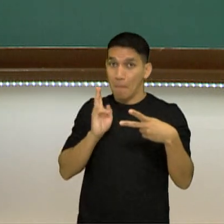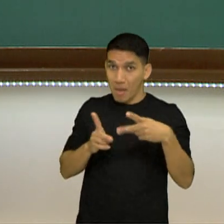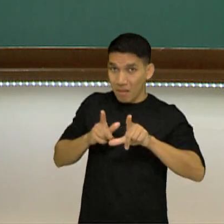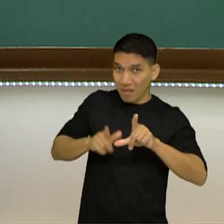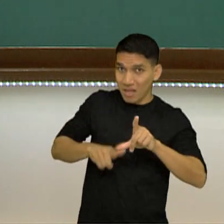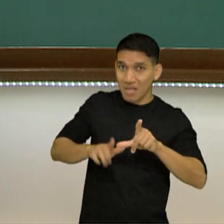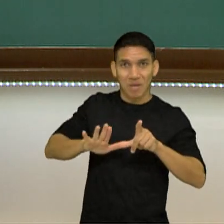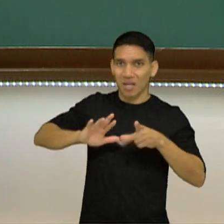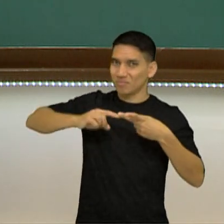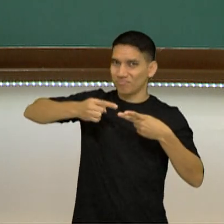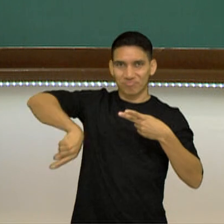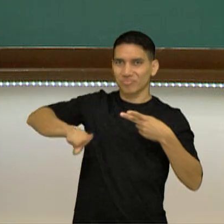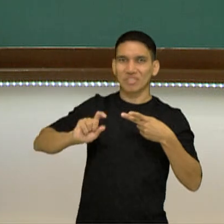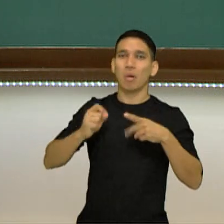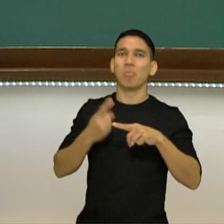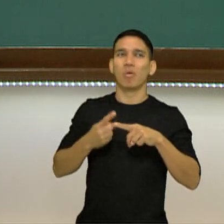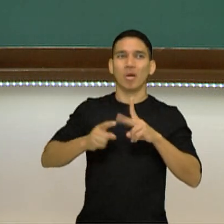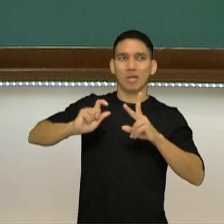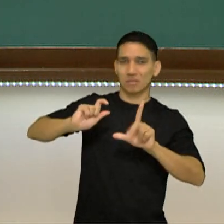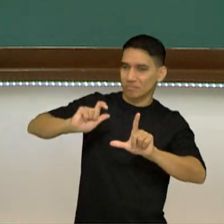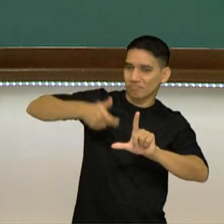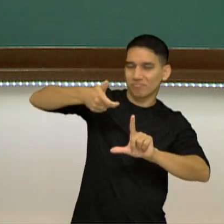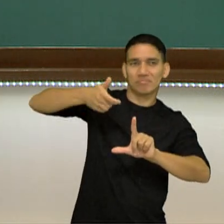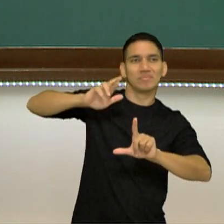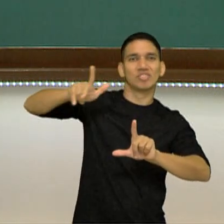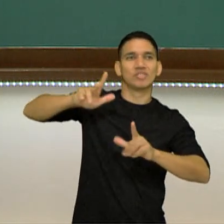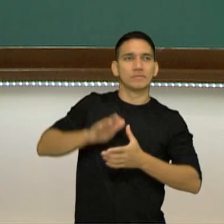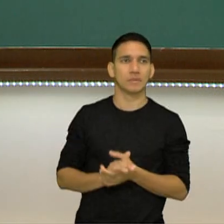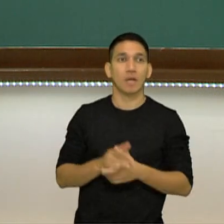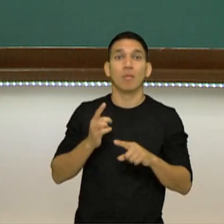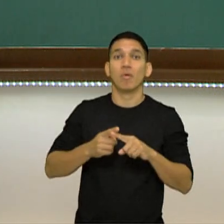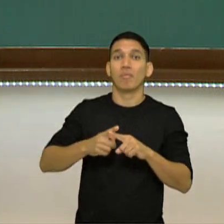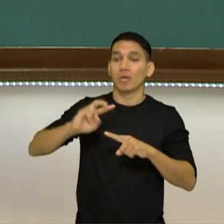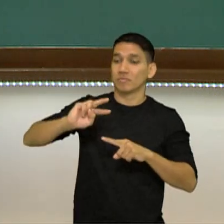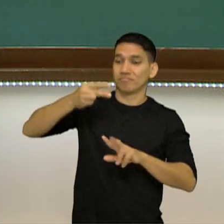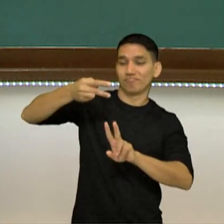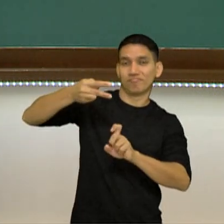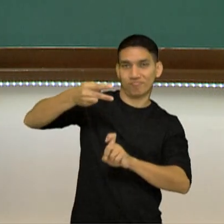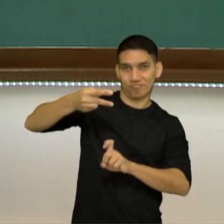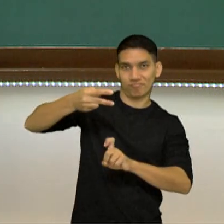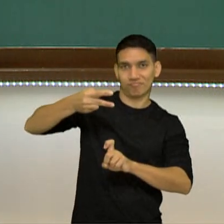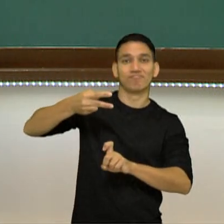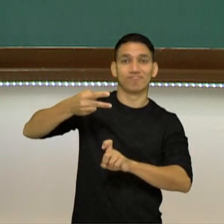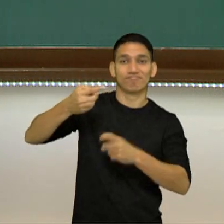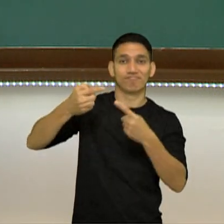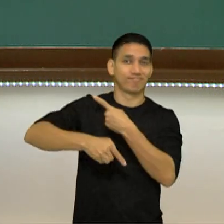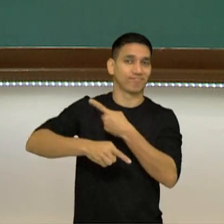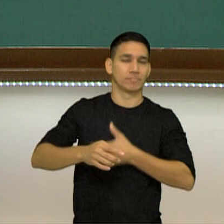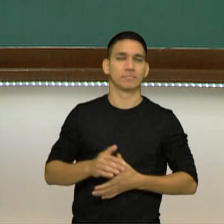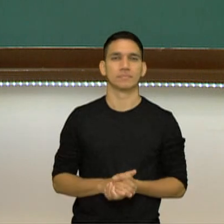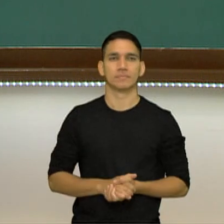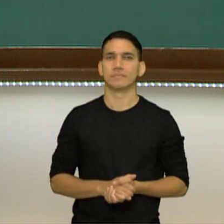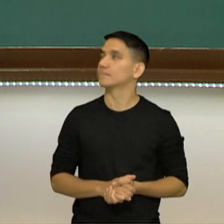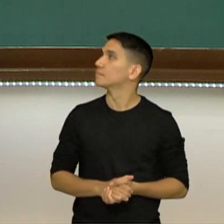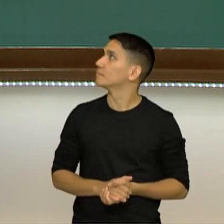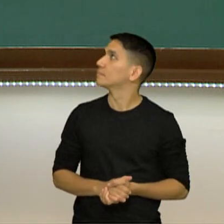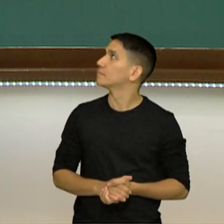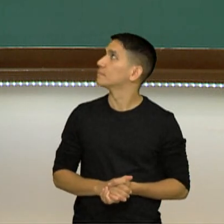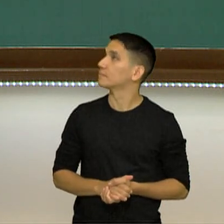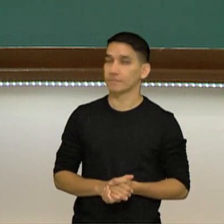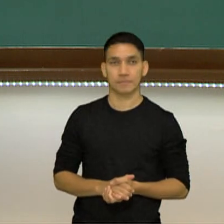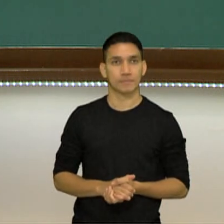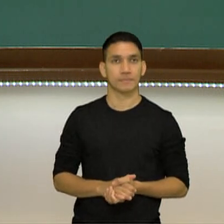Agora que você já notou isso, vamos então concluindo. O que nós vimos hoje? Quando 2 ou mais monômios apresentam a